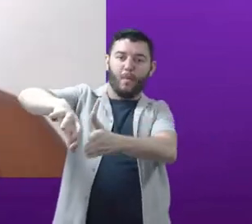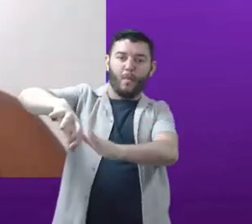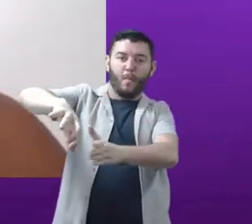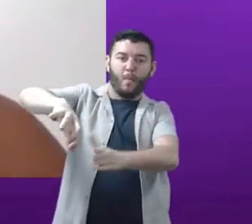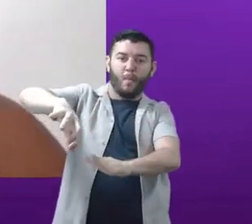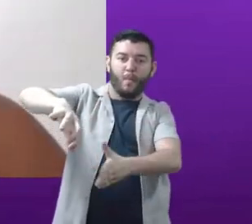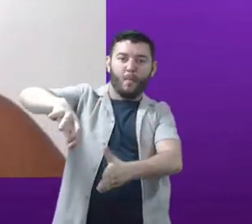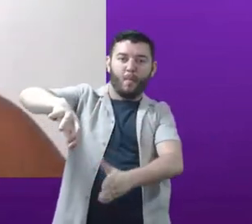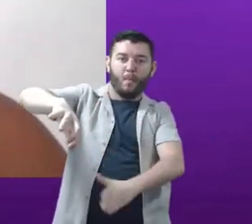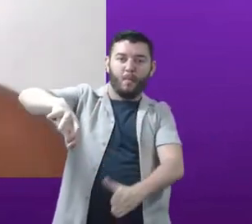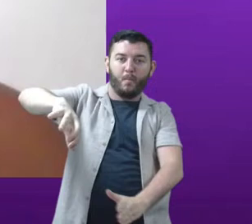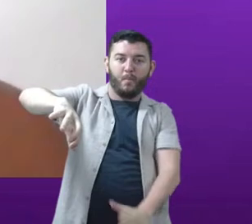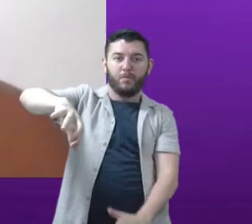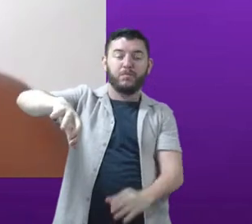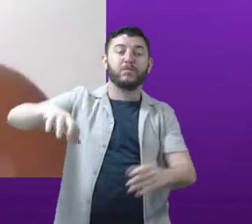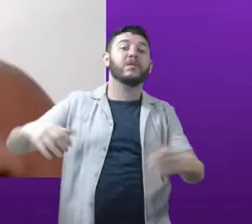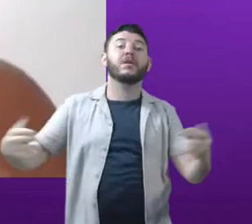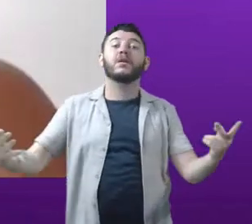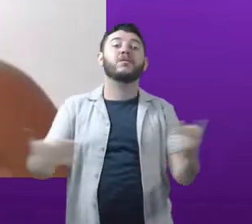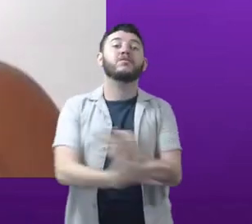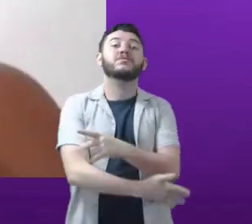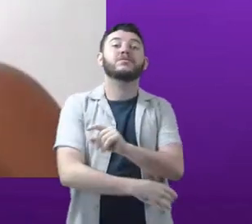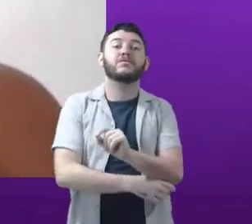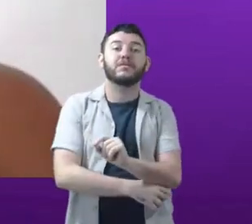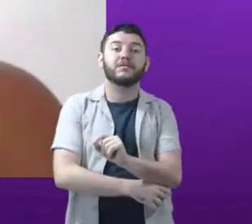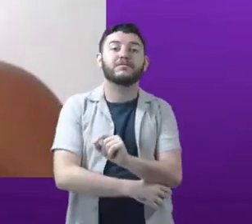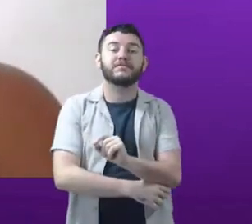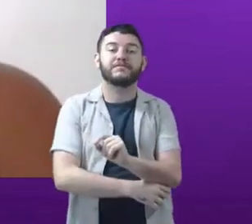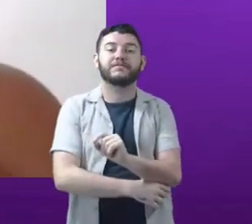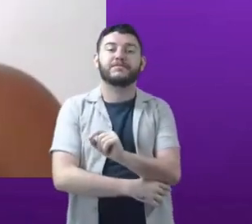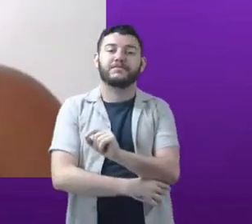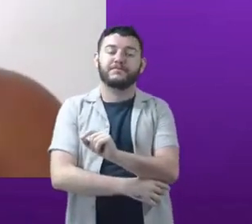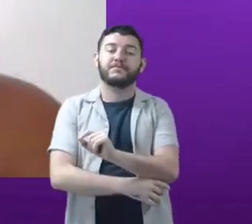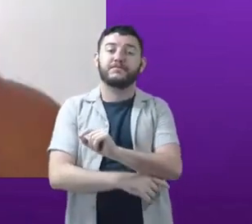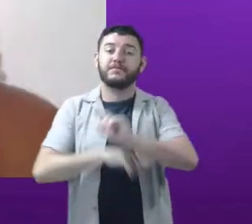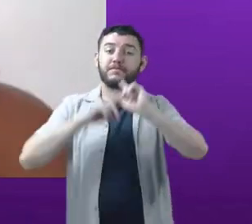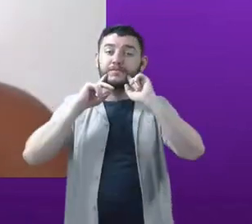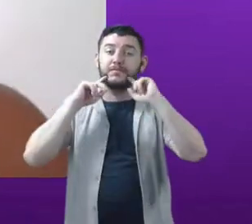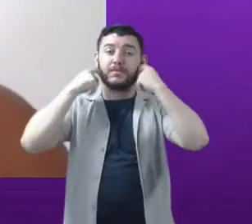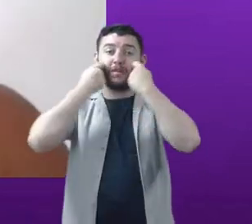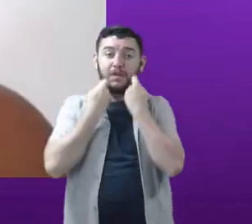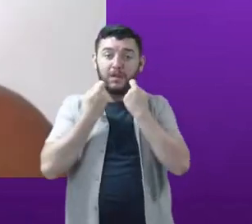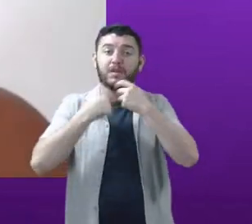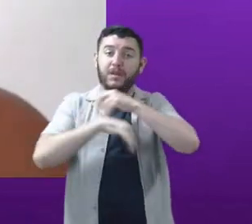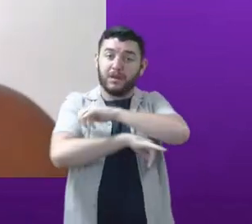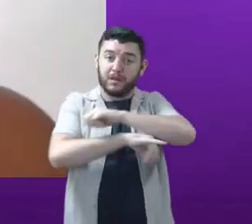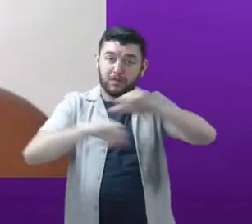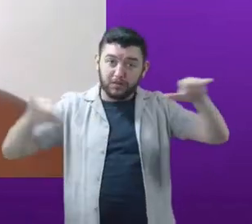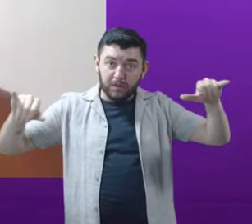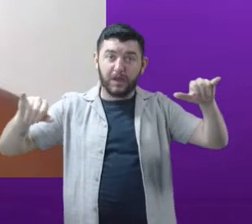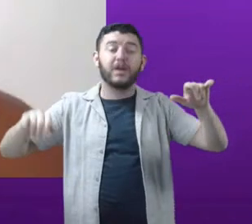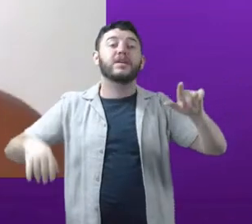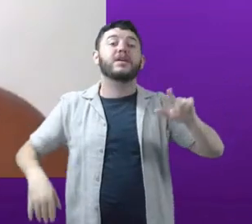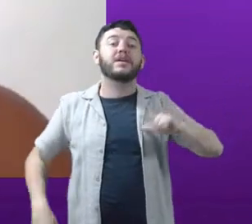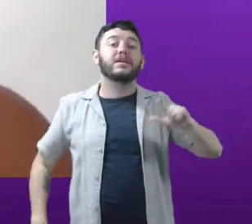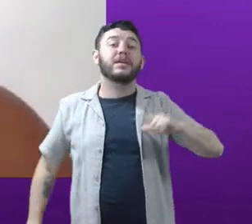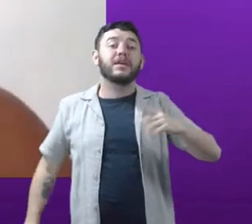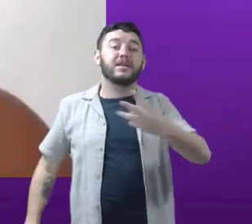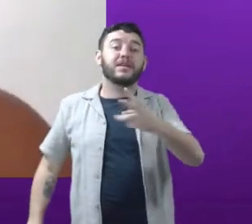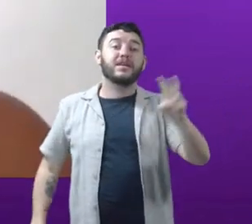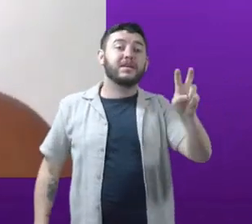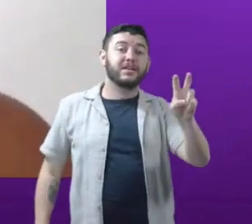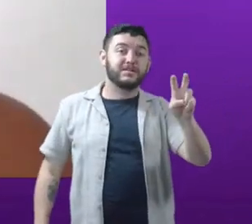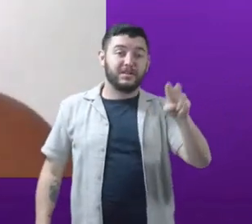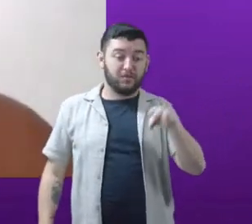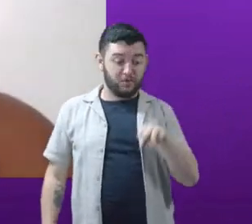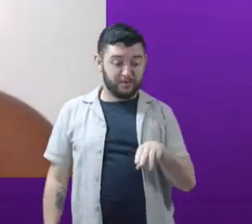foi noticiado, pelo menos grandemente aqui no estado, que haviam 35 minas em solo urbano.